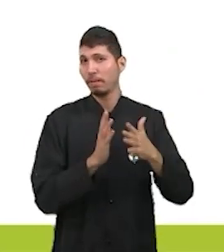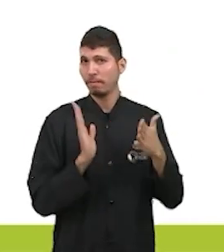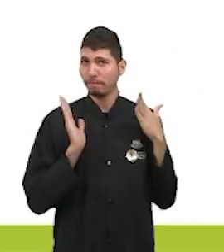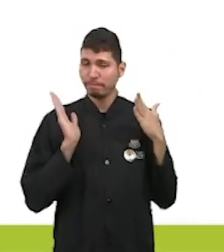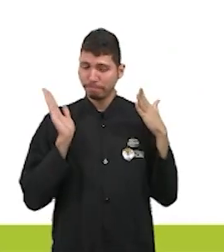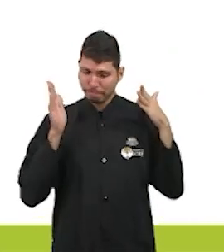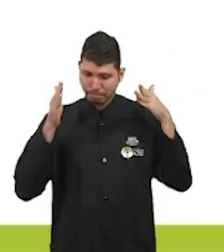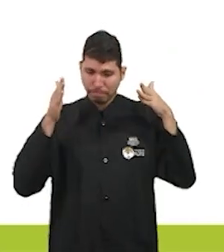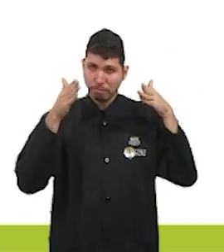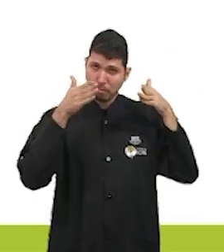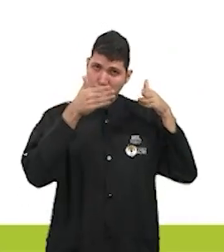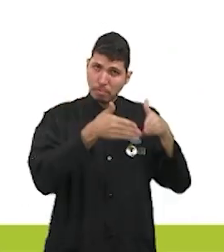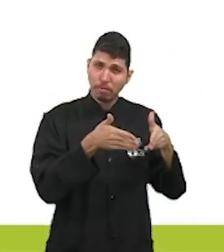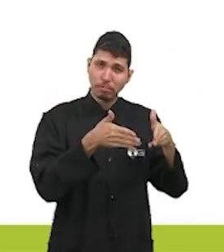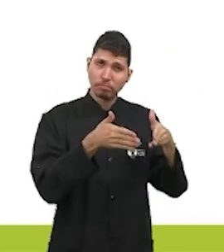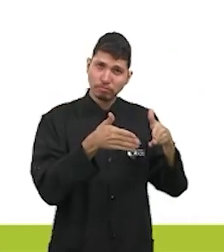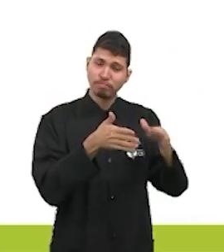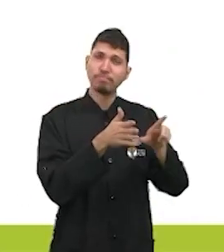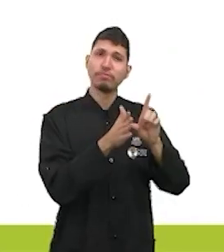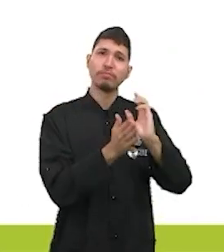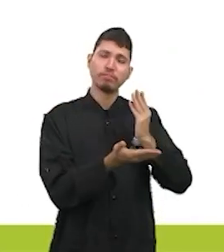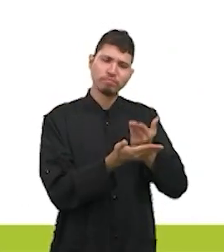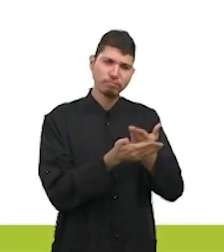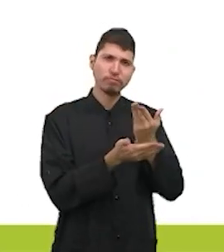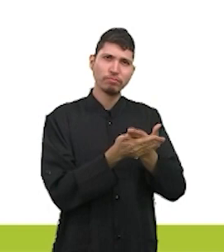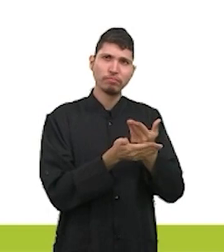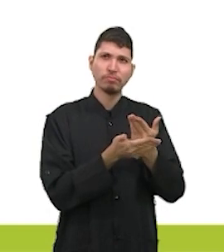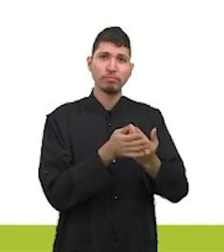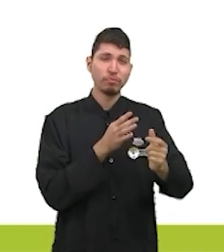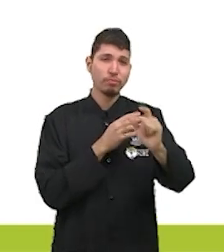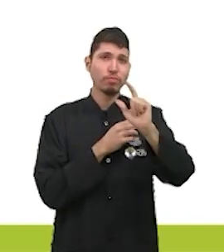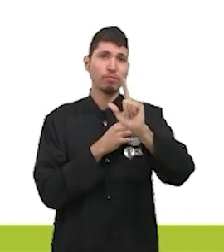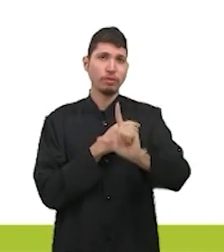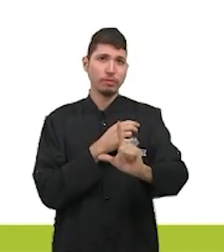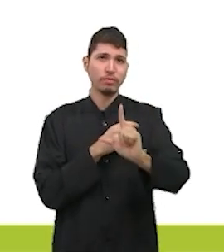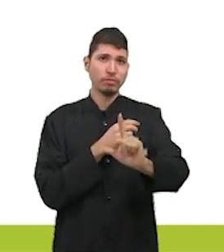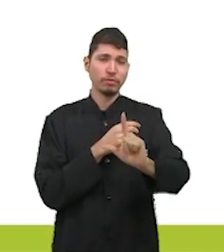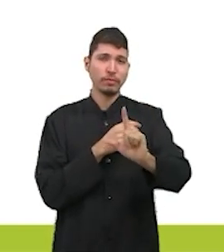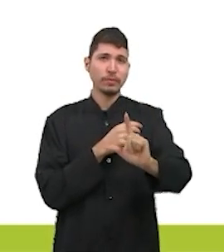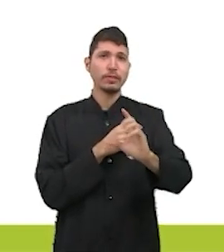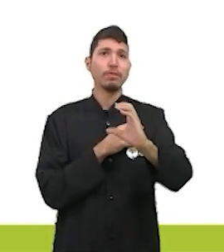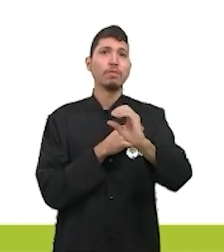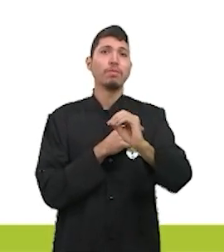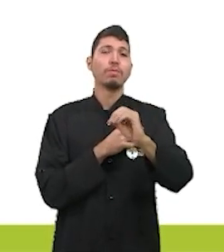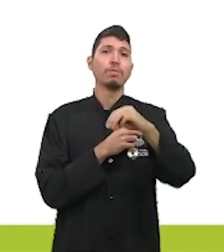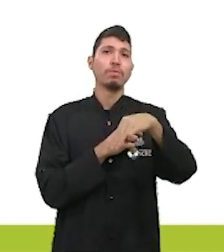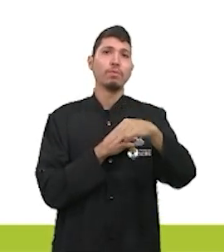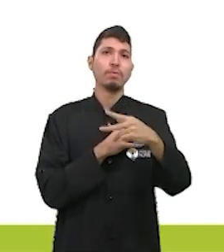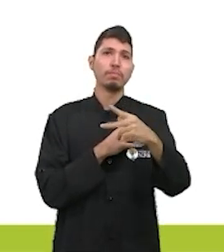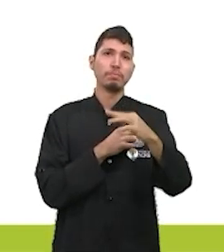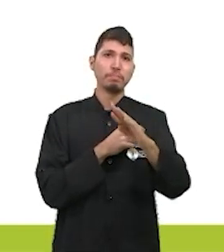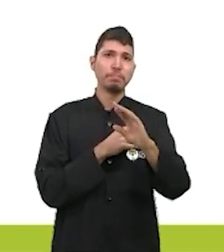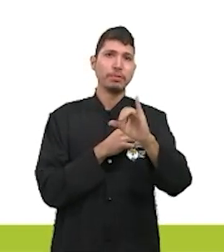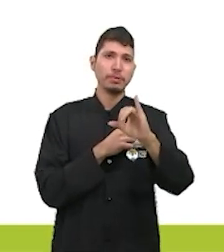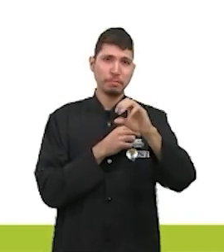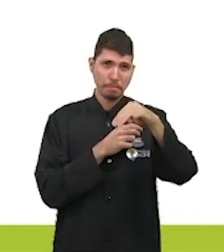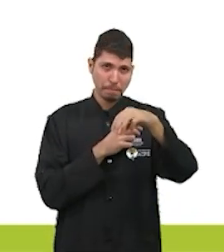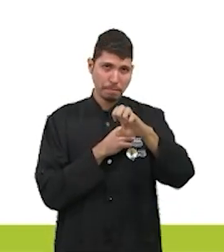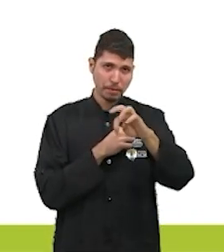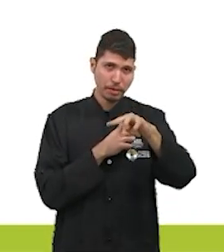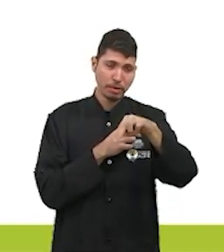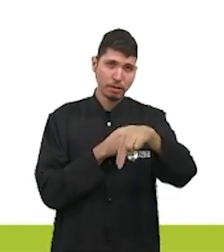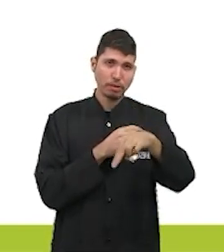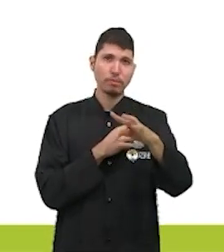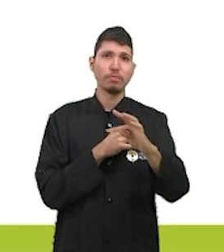para você compreender melhor. Então, o L vai ser o meu comprimento do fio, né, pode ser aí de